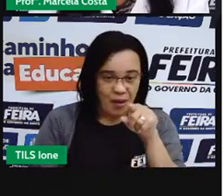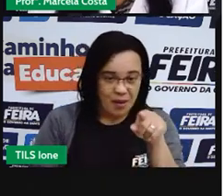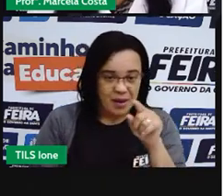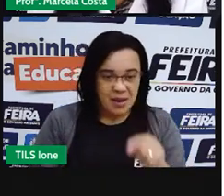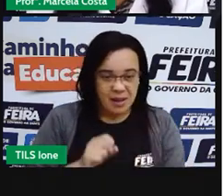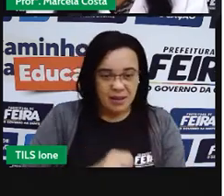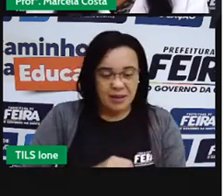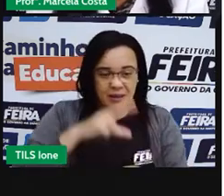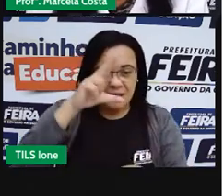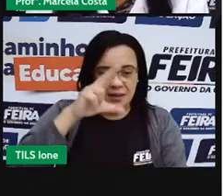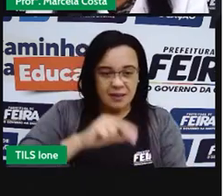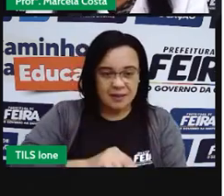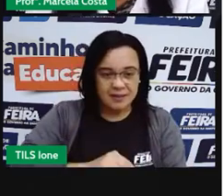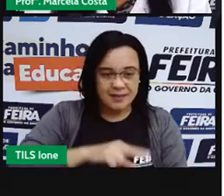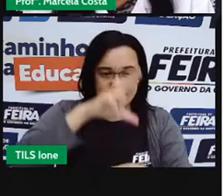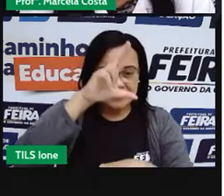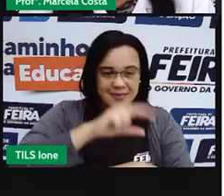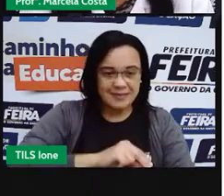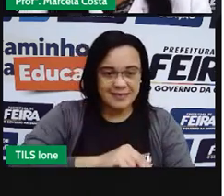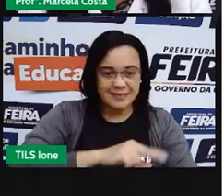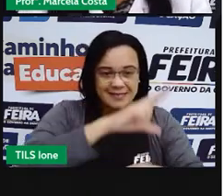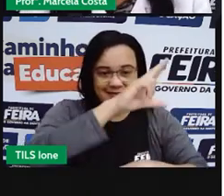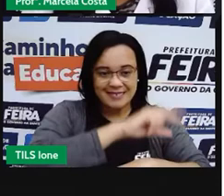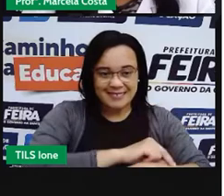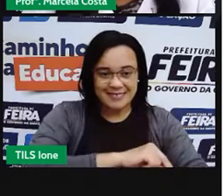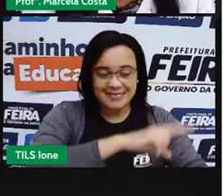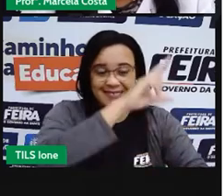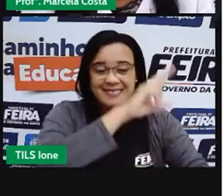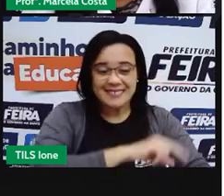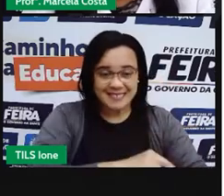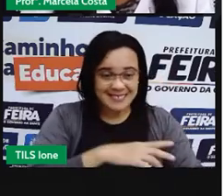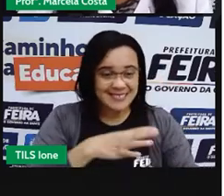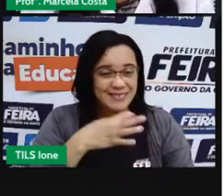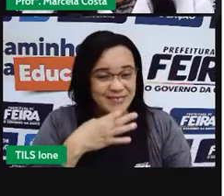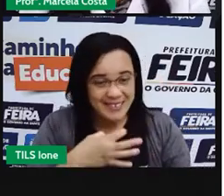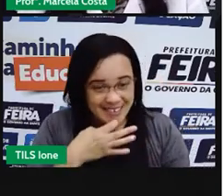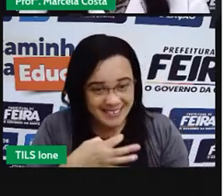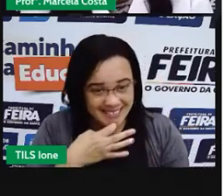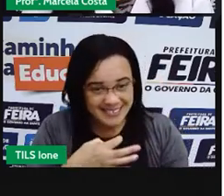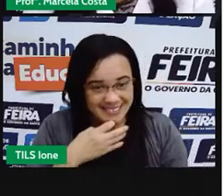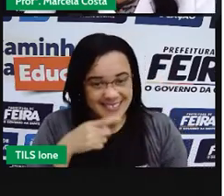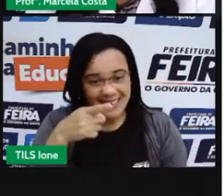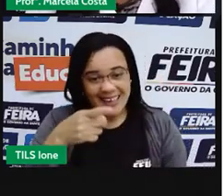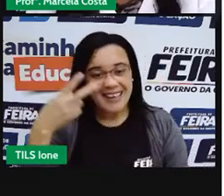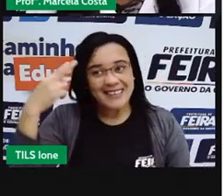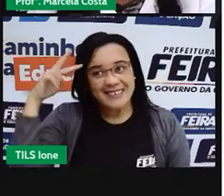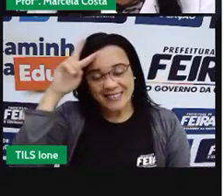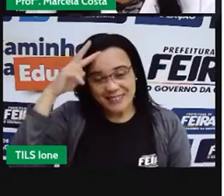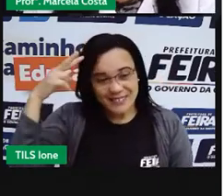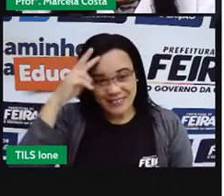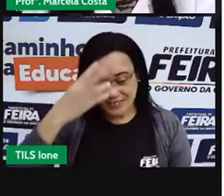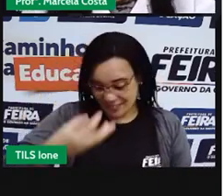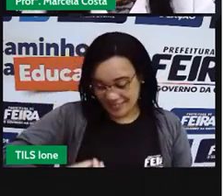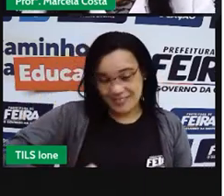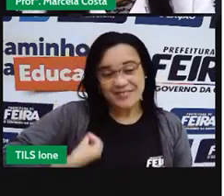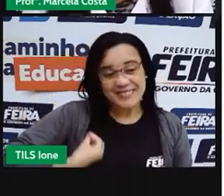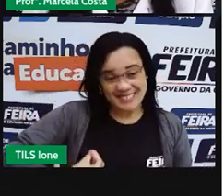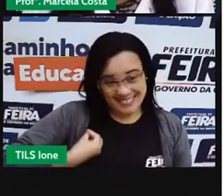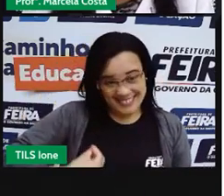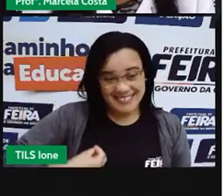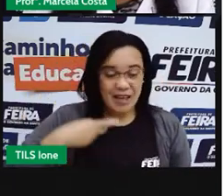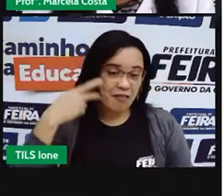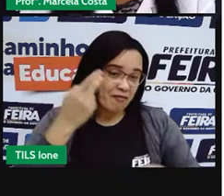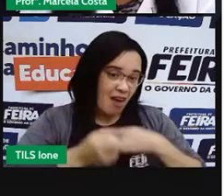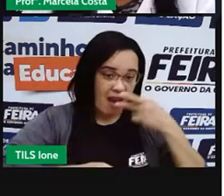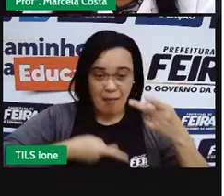onde tinha um grilo falante. Um grilo, aquele animalzinho, mas que nessa história ele ganhava vida. Ele